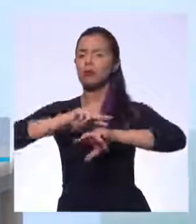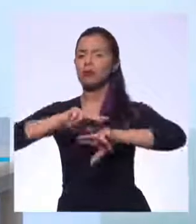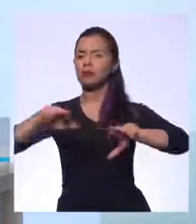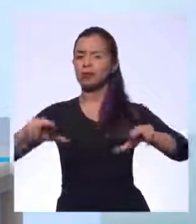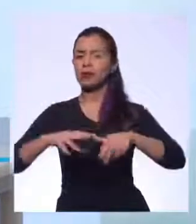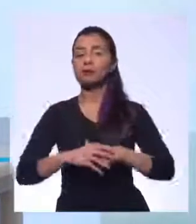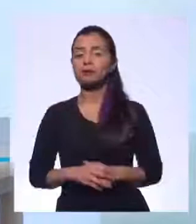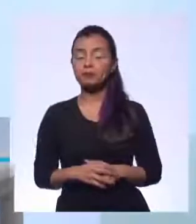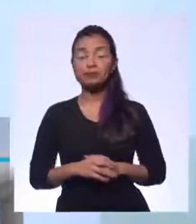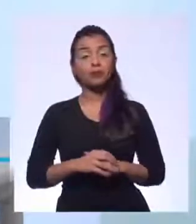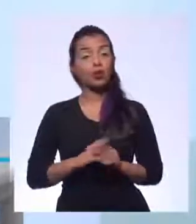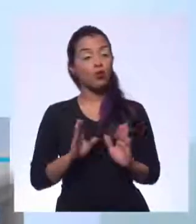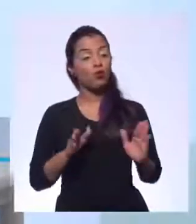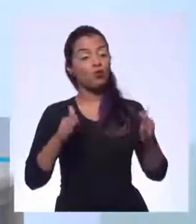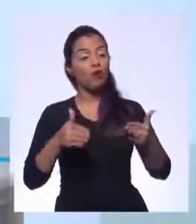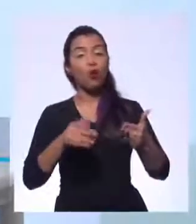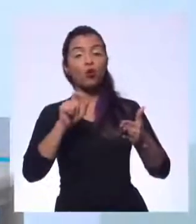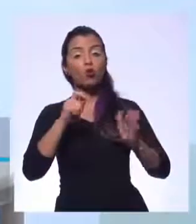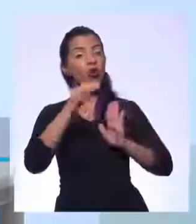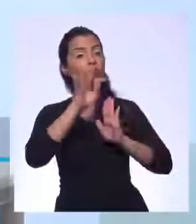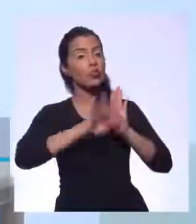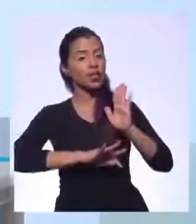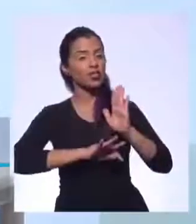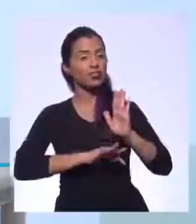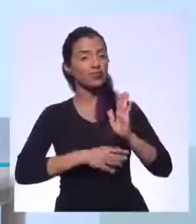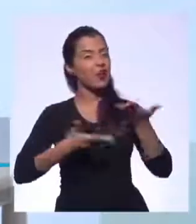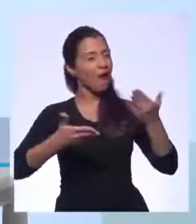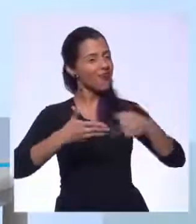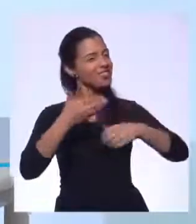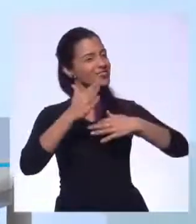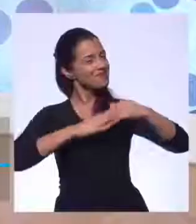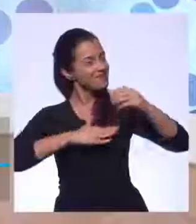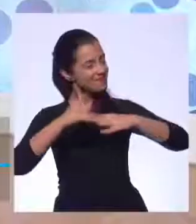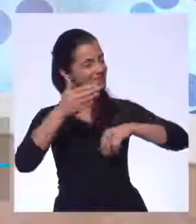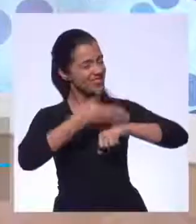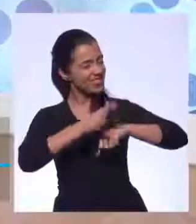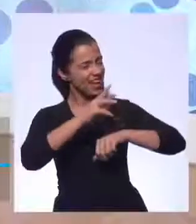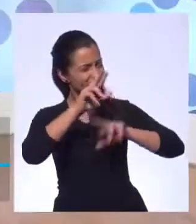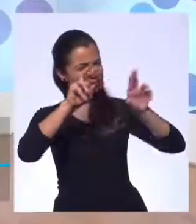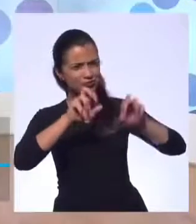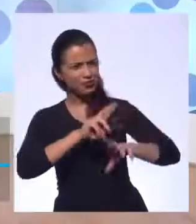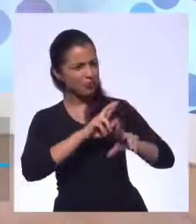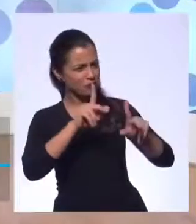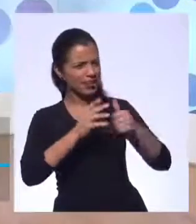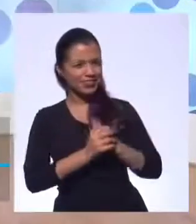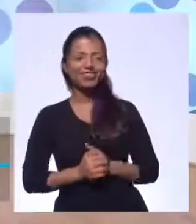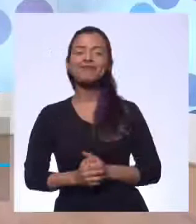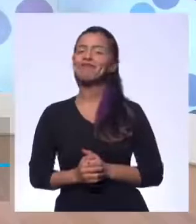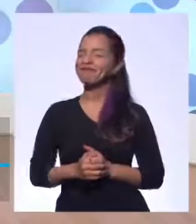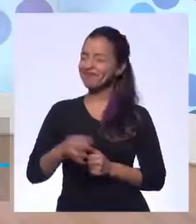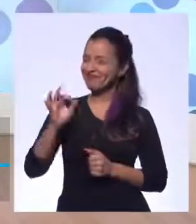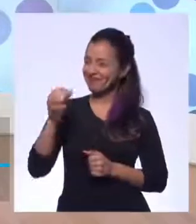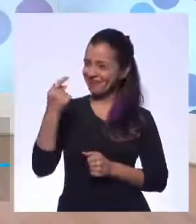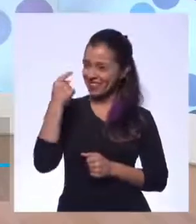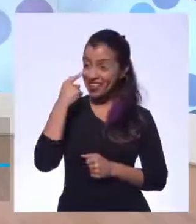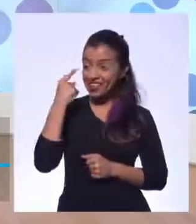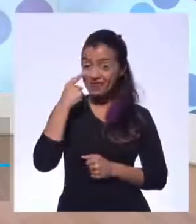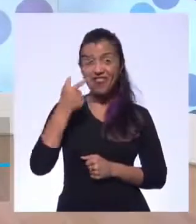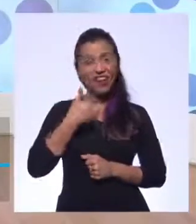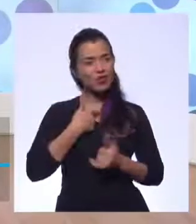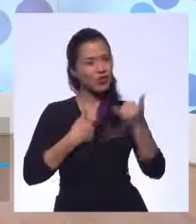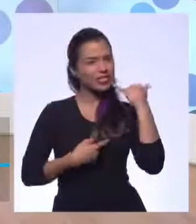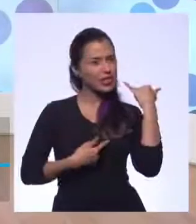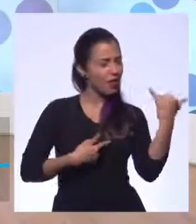em funcionamento em um texto. Hoje até a habilidade está diferenciada, né? Você viu? Eu tô aqui com o celular, com o